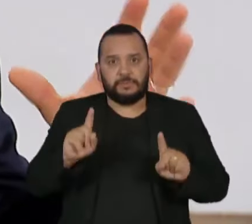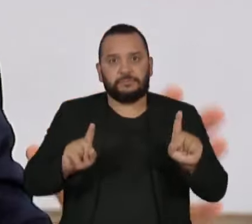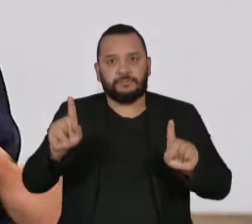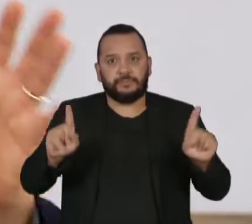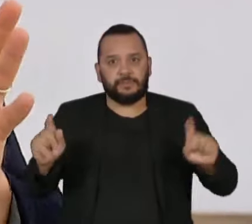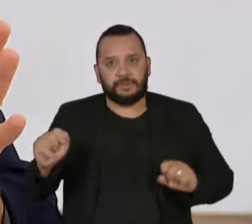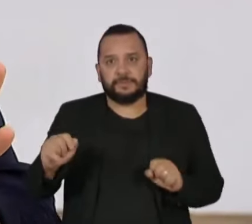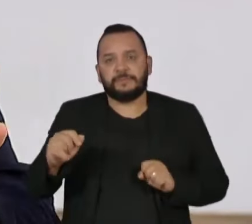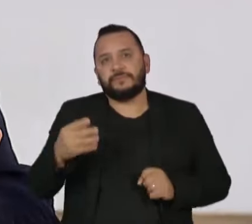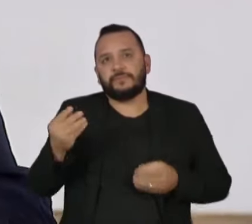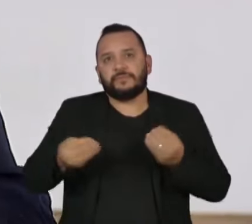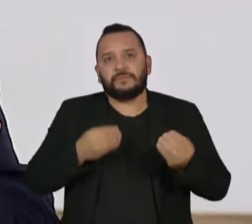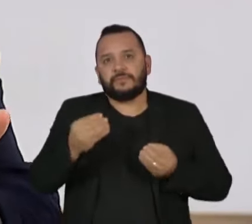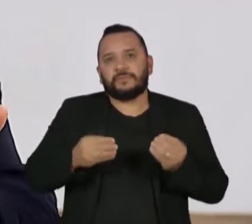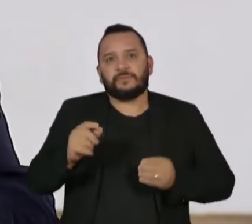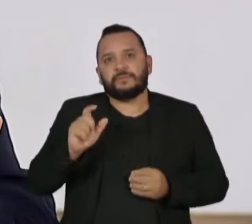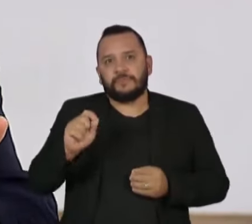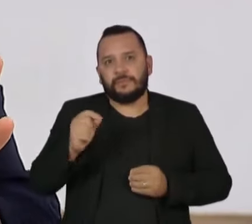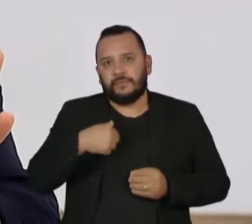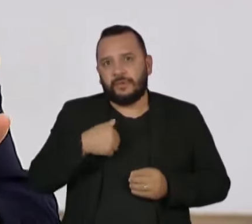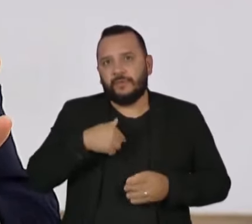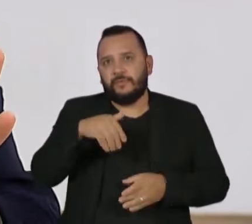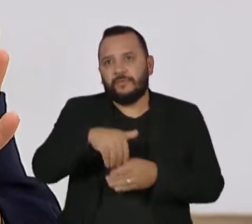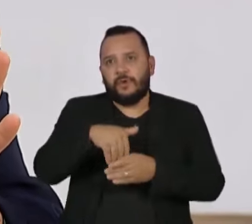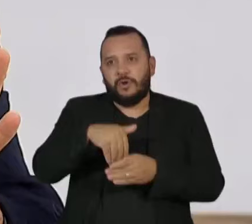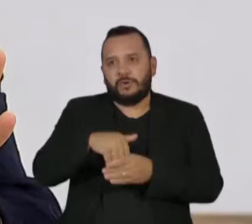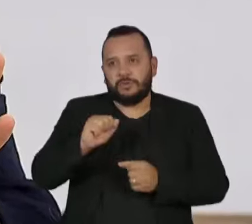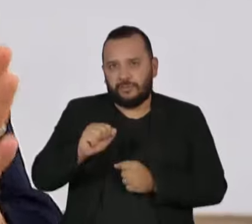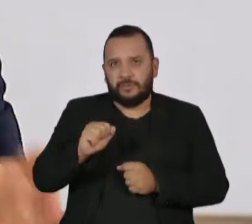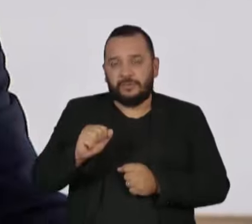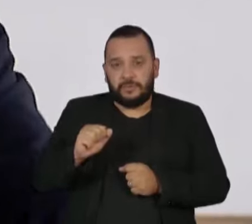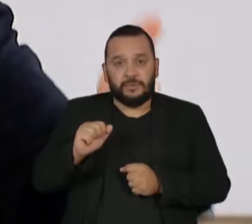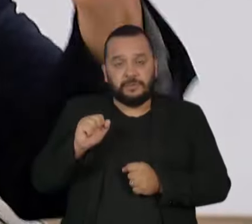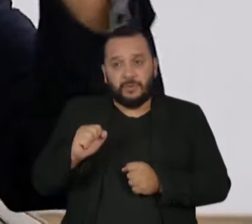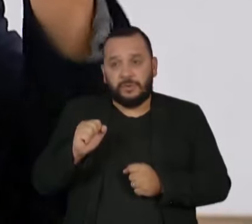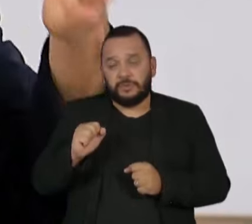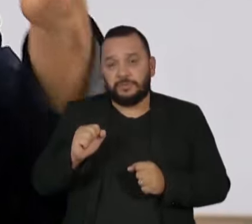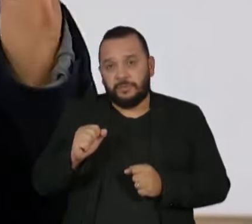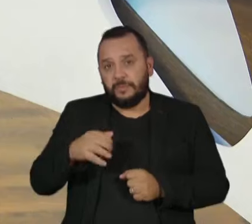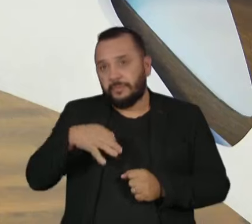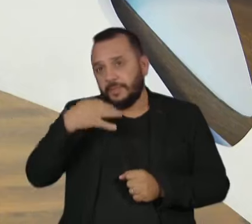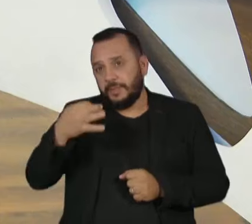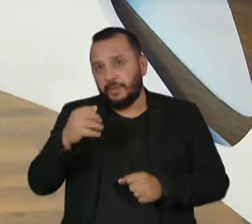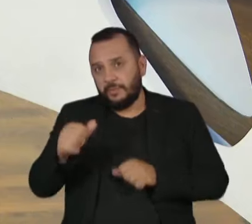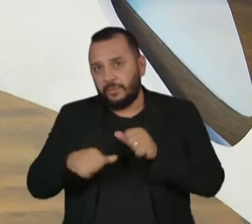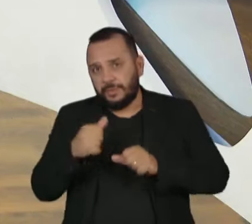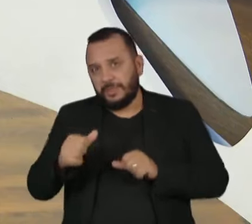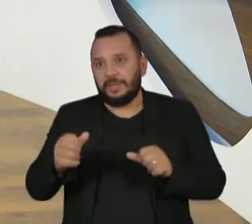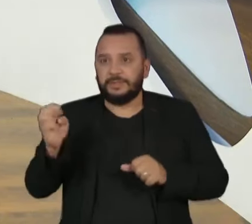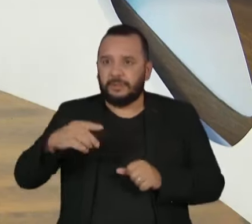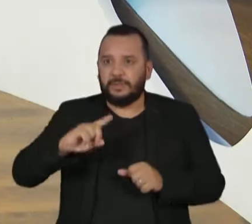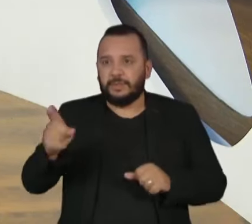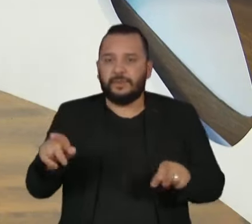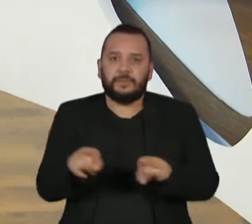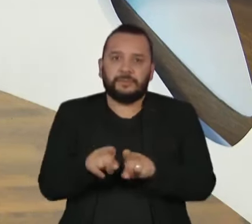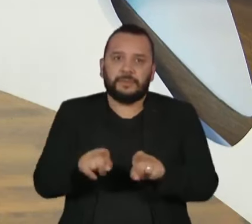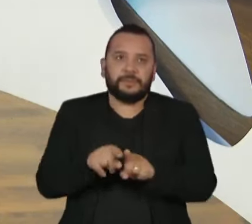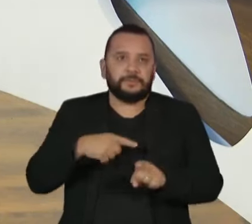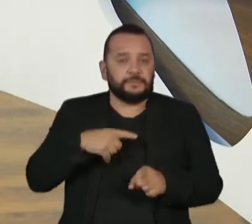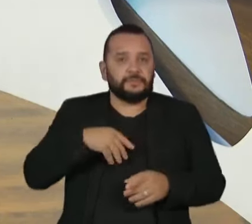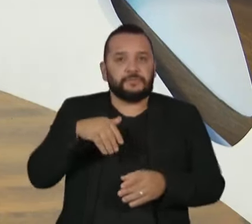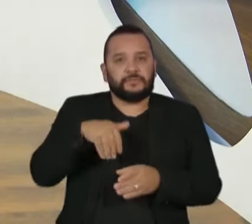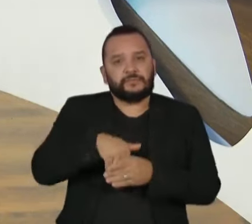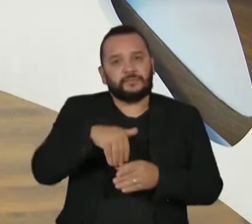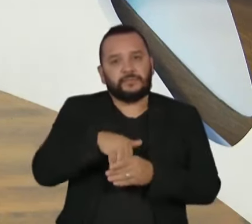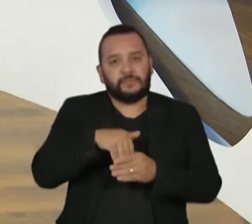voto que é basicamente não quando você pergunta se ele pode mudar de opinião ou não mas é a diferença do voto espontâneo o quanto que o voto espontâneo